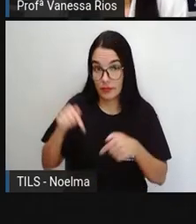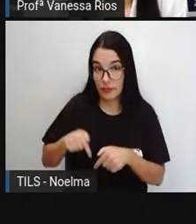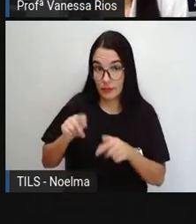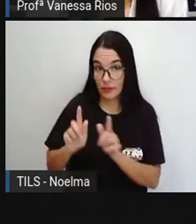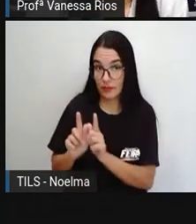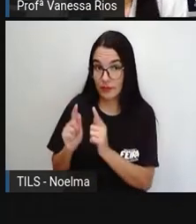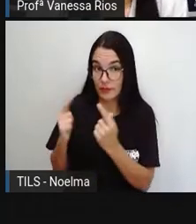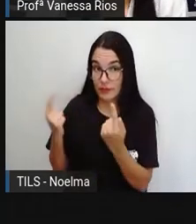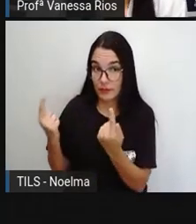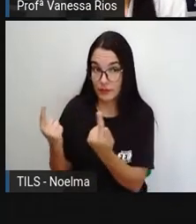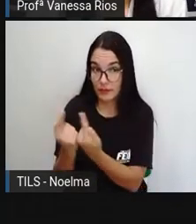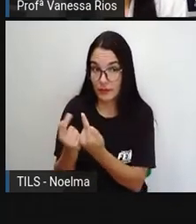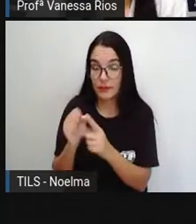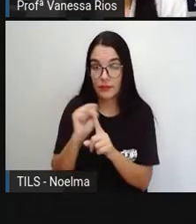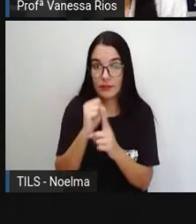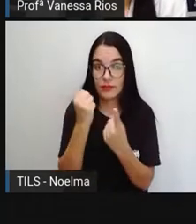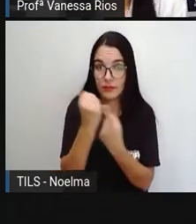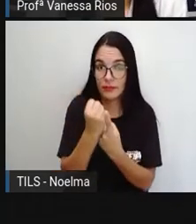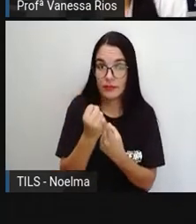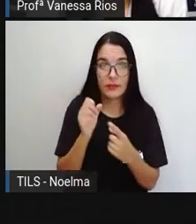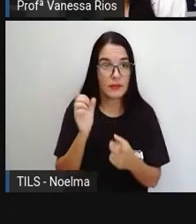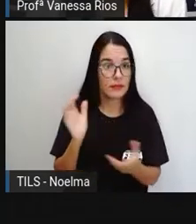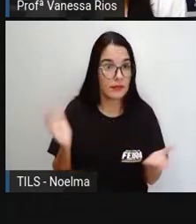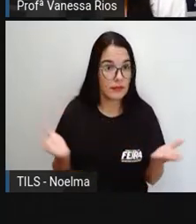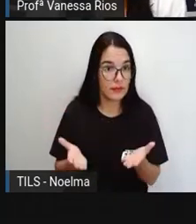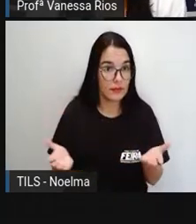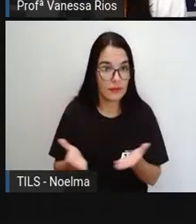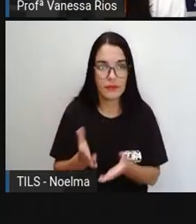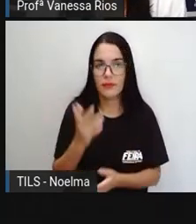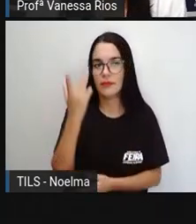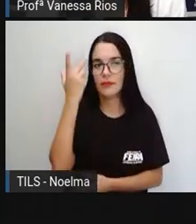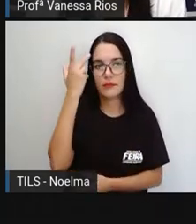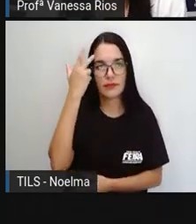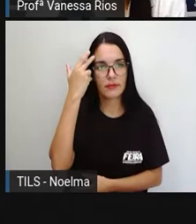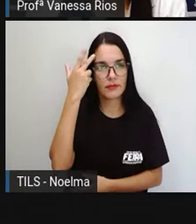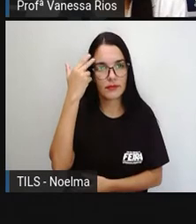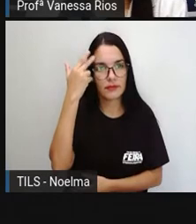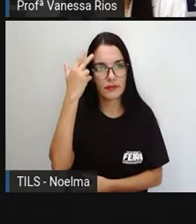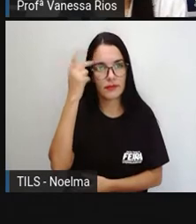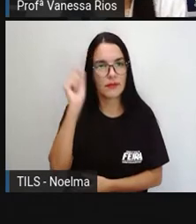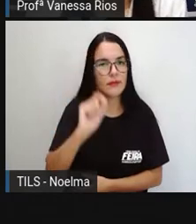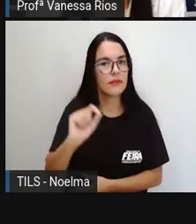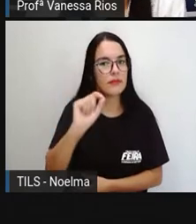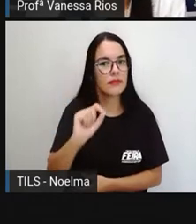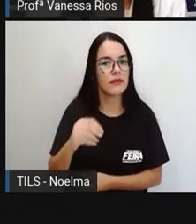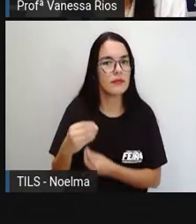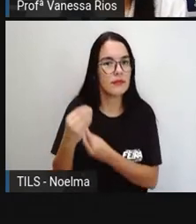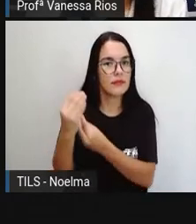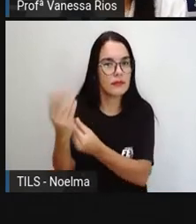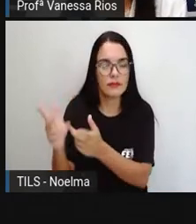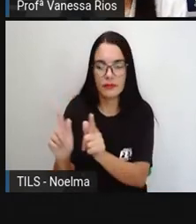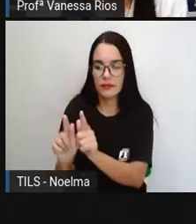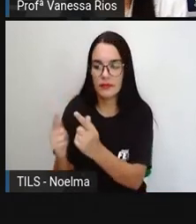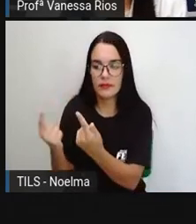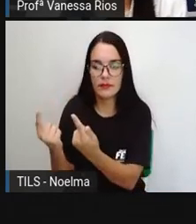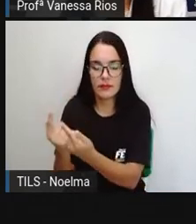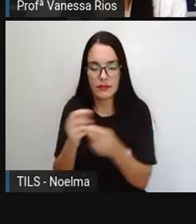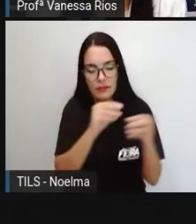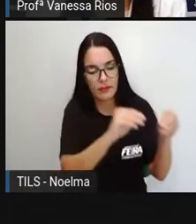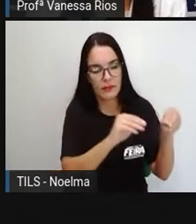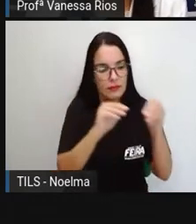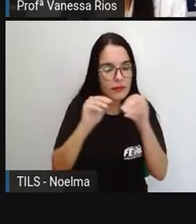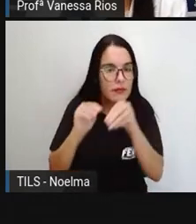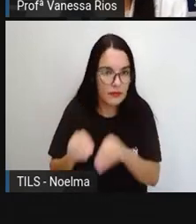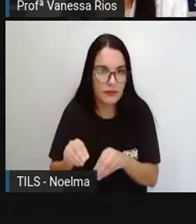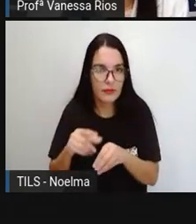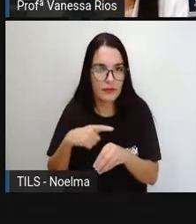nossa sociedade atual, é comum o estabelecimento de juízo de valor em relação aos grupos nômades,